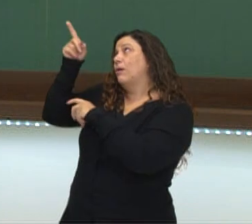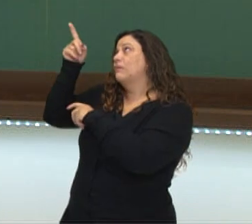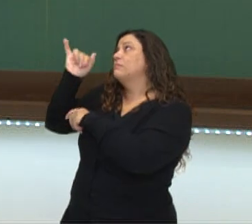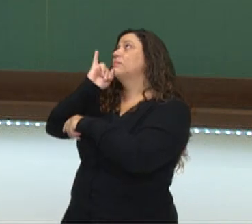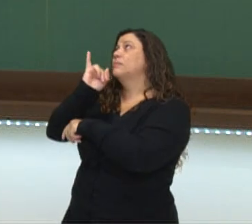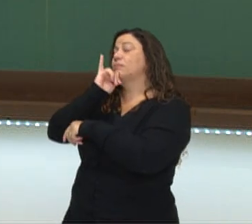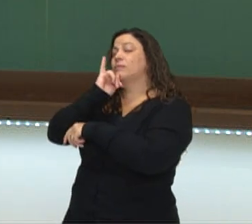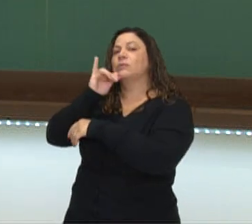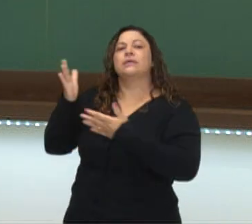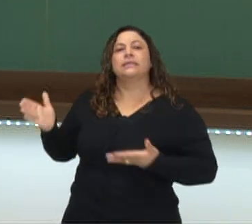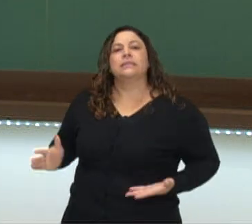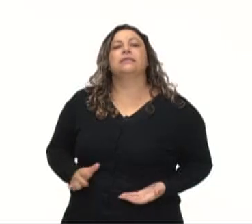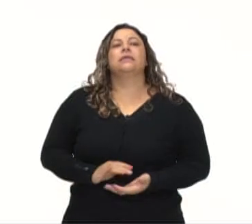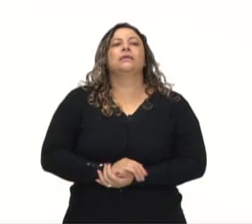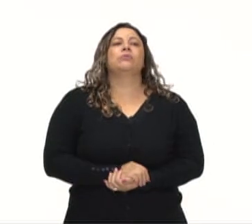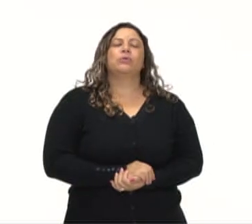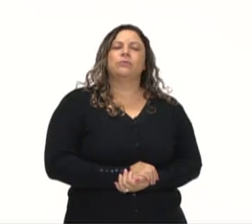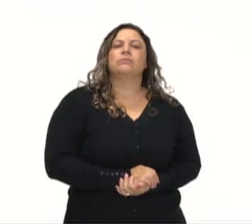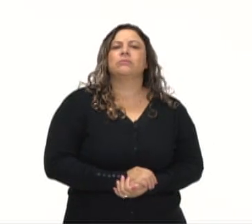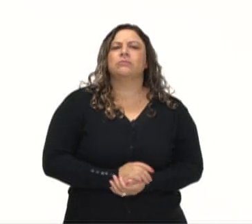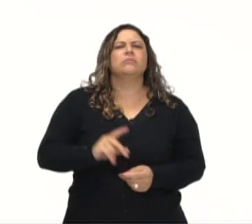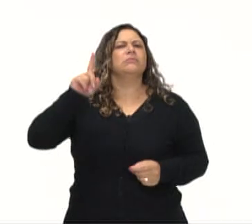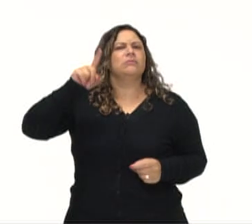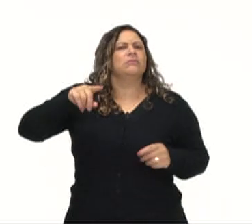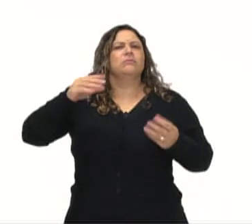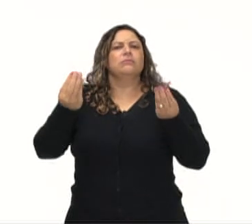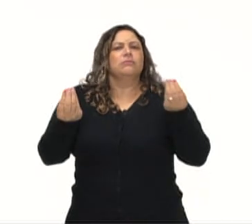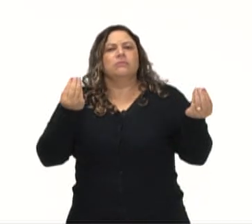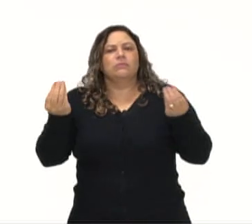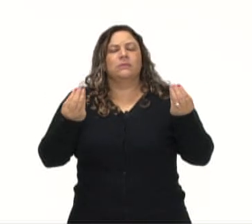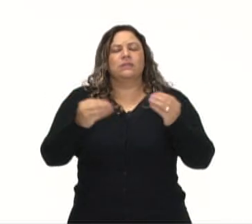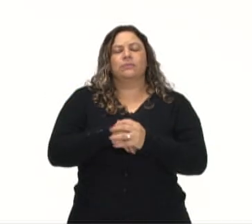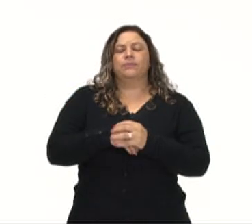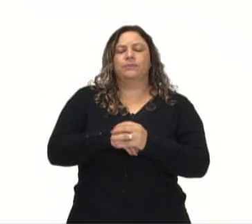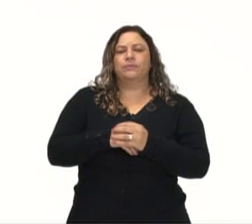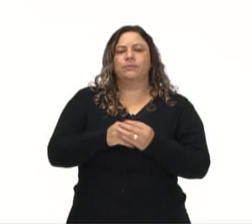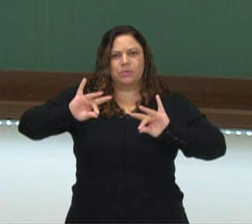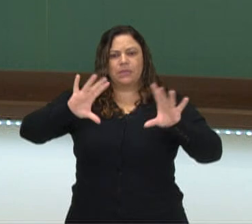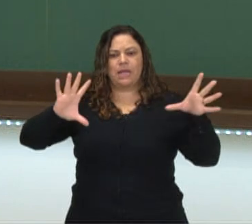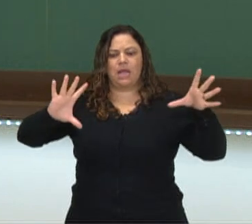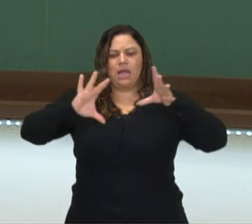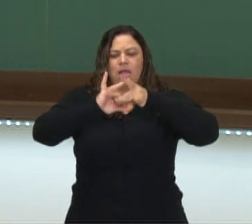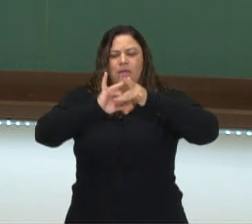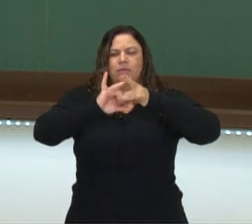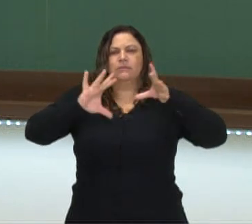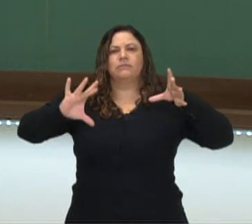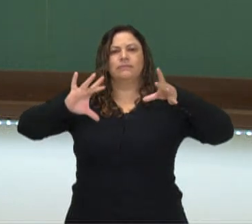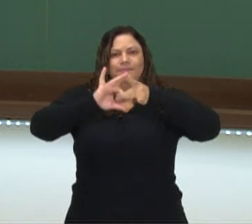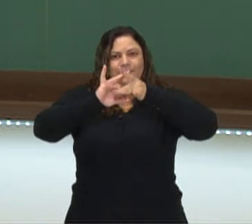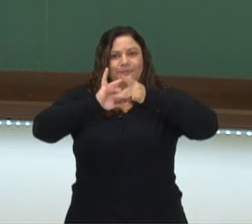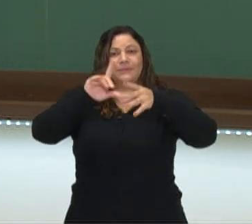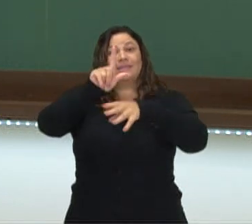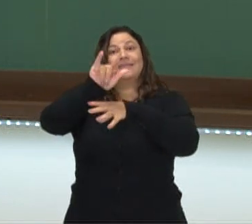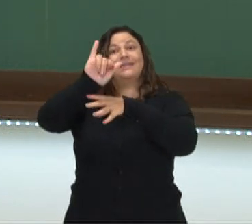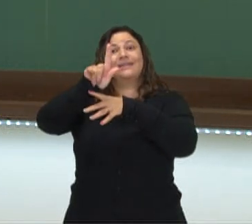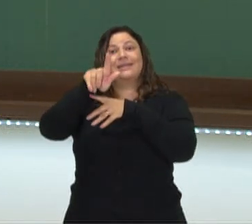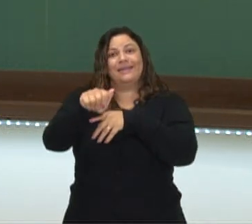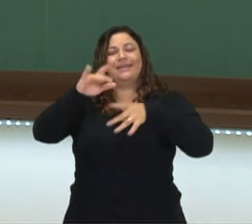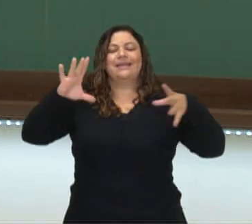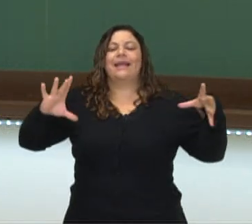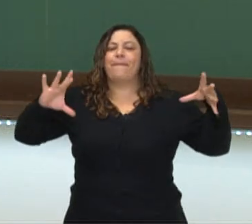que o nitrogênio, desta solução gasosa que nós exemplificamos aqui, você sabia que o nitrogênio